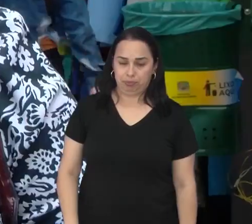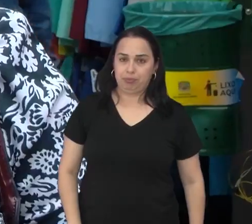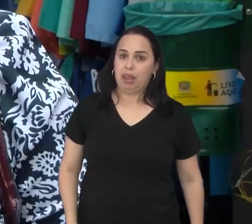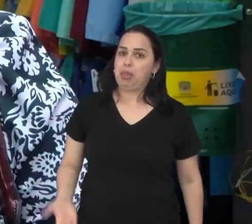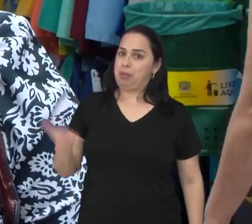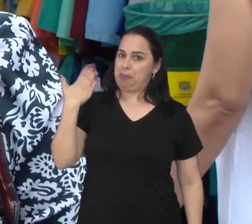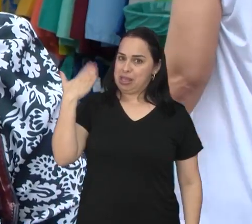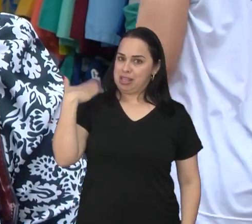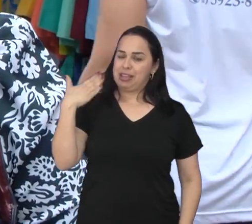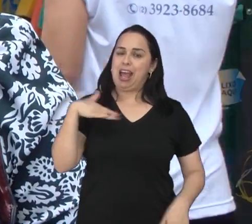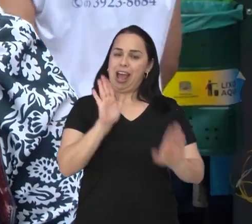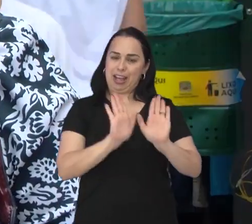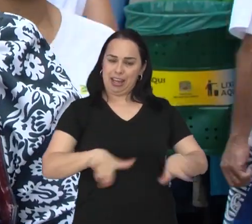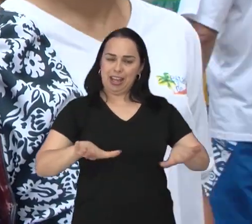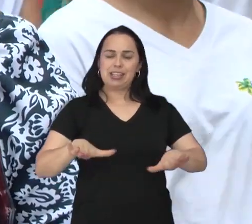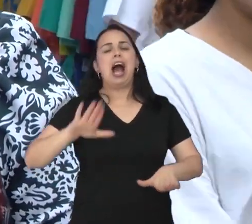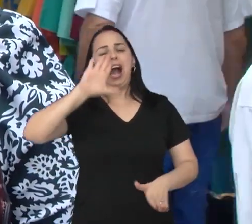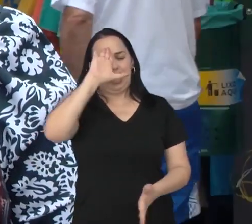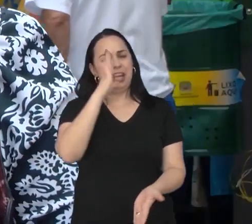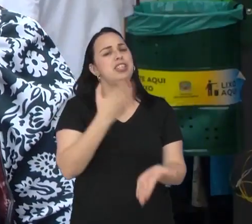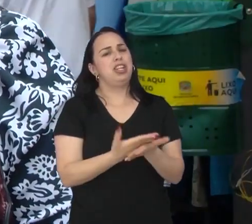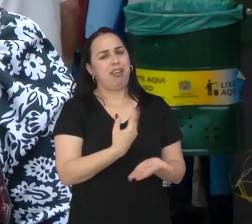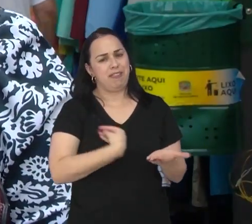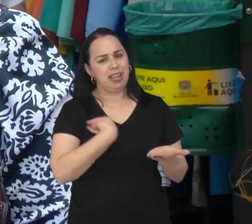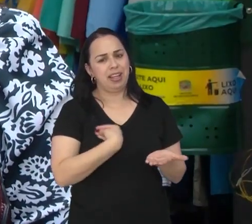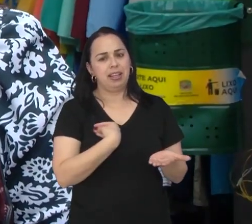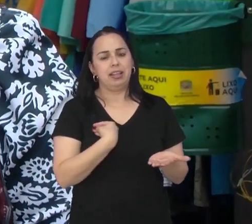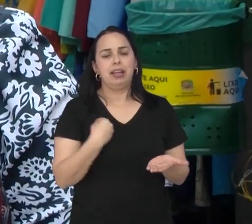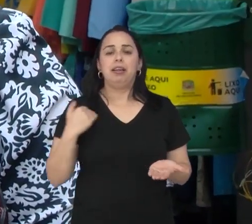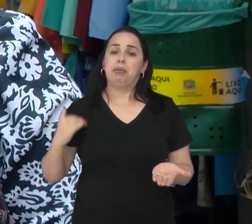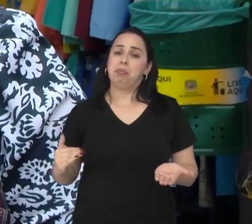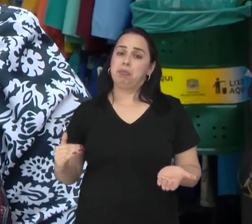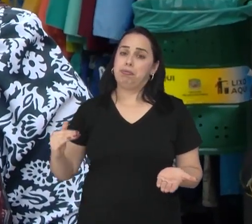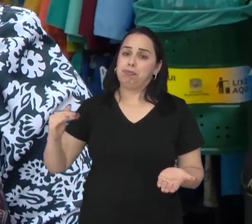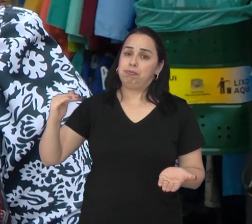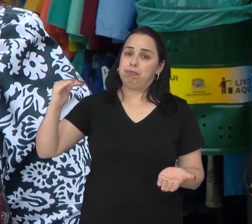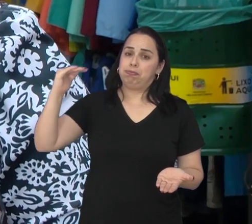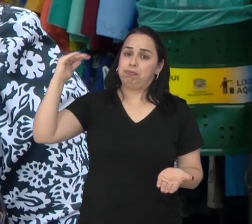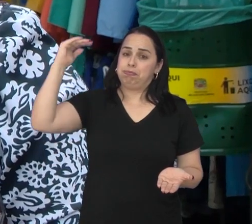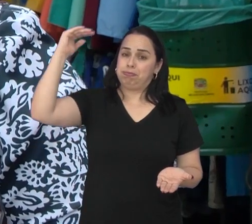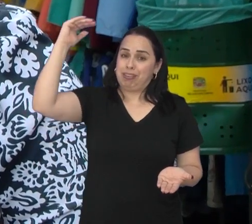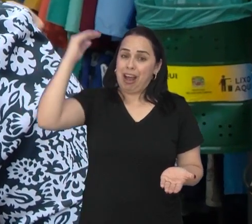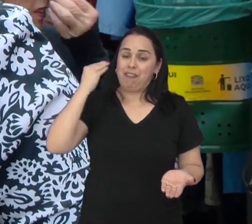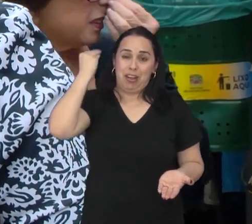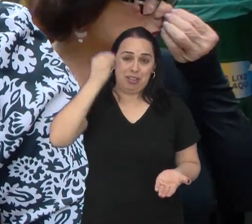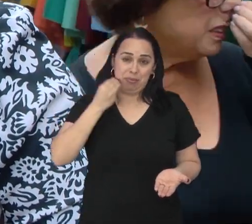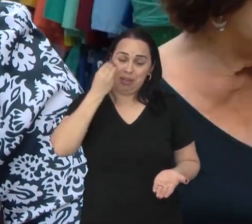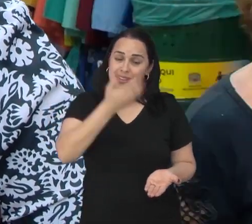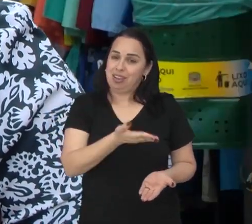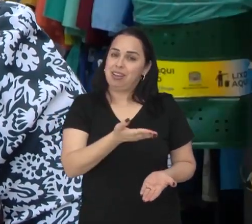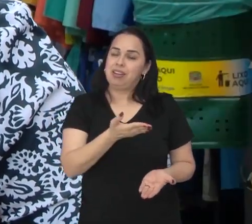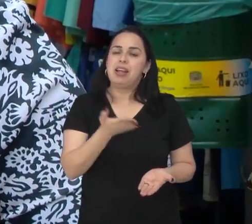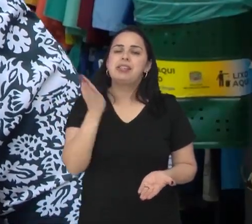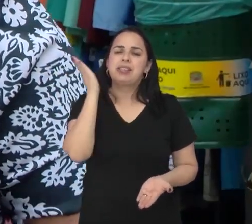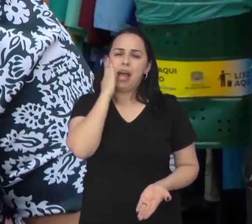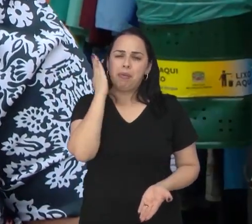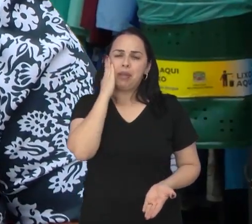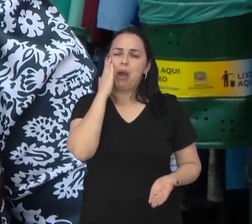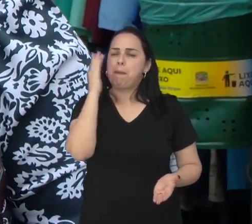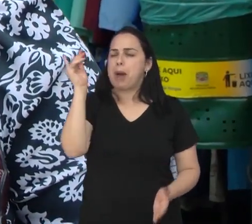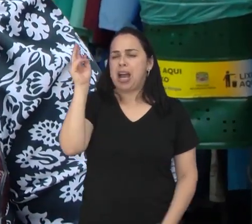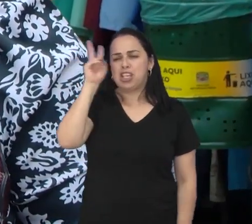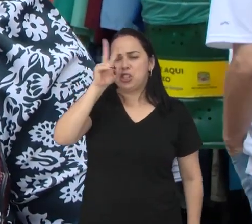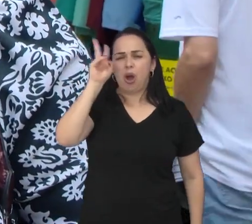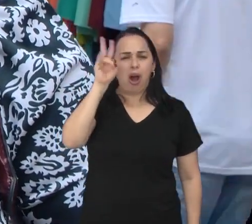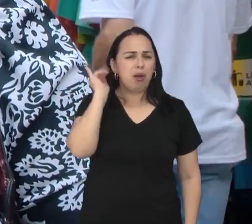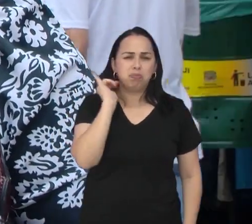folclórica. Quando a gente é criança, a gente acredita que existe, né? Depois que a gente vai pegando experiência, a gente sabe que Saci é